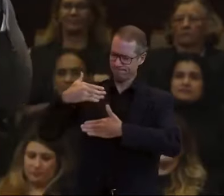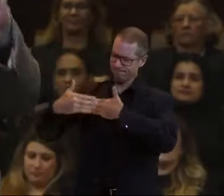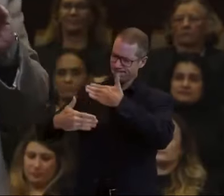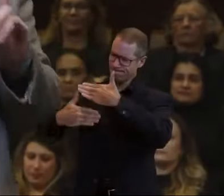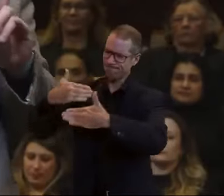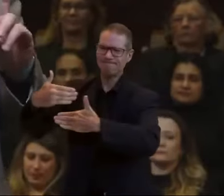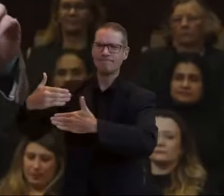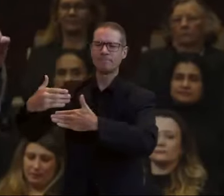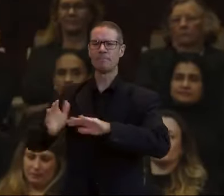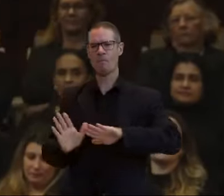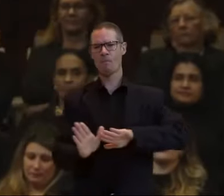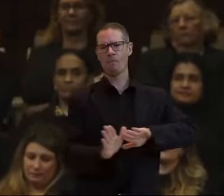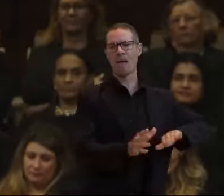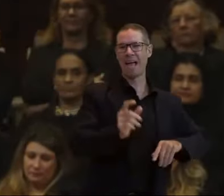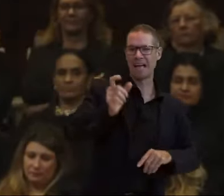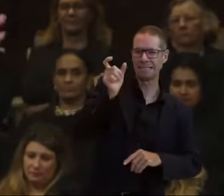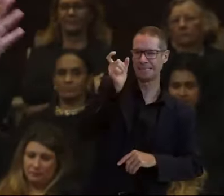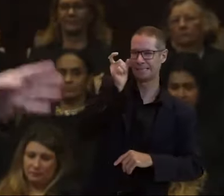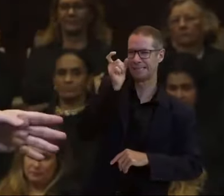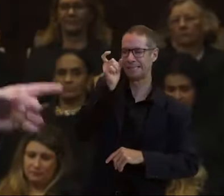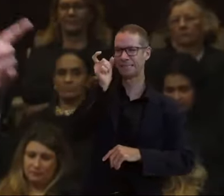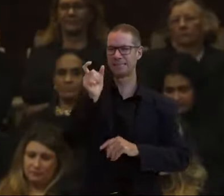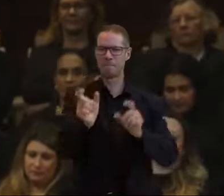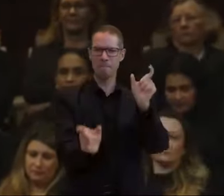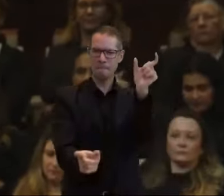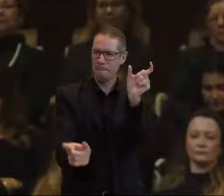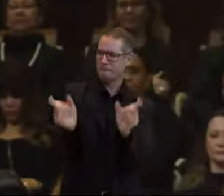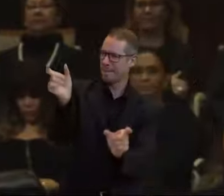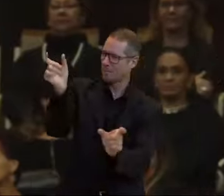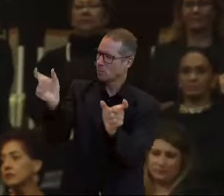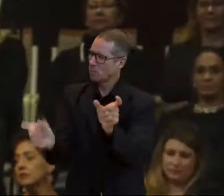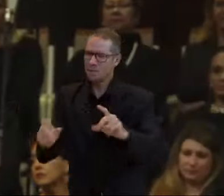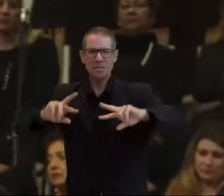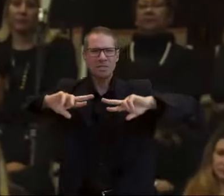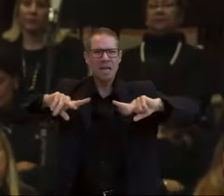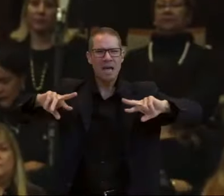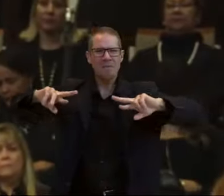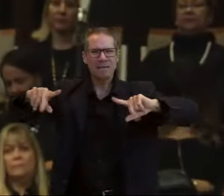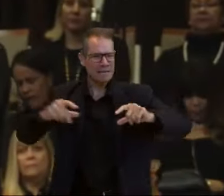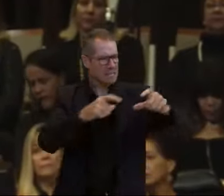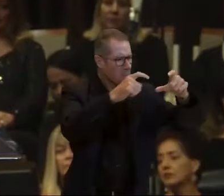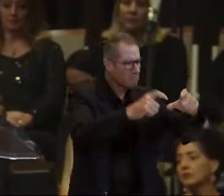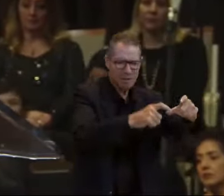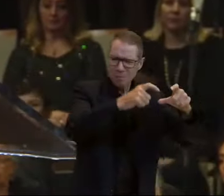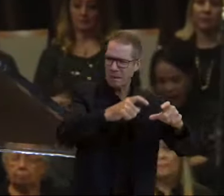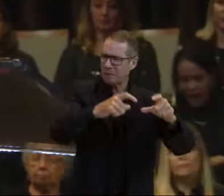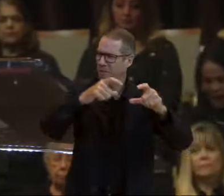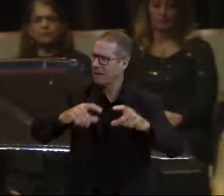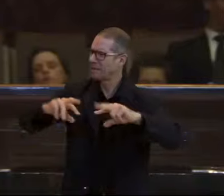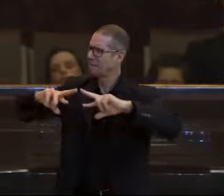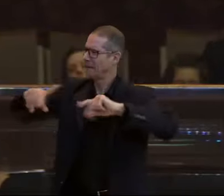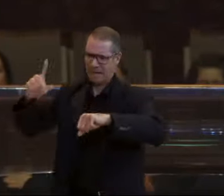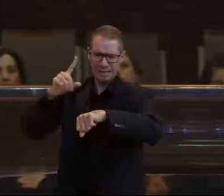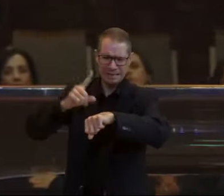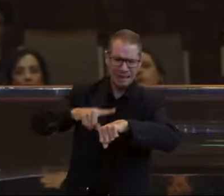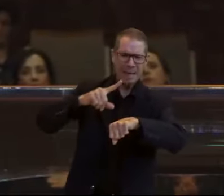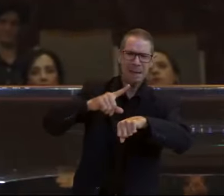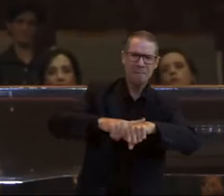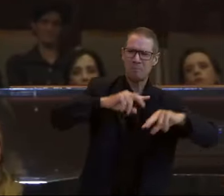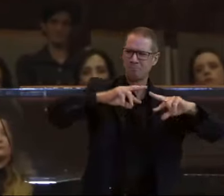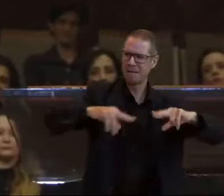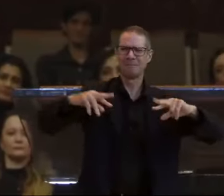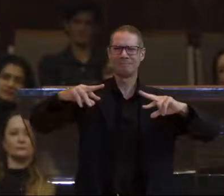E o interessante é que pessoas diferentes, em lugares diferentes e em tempos